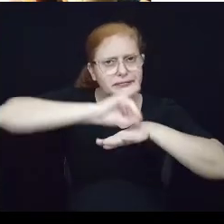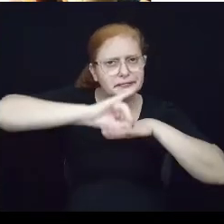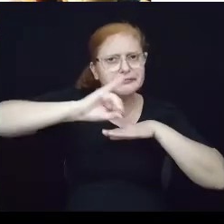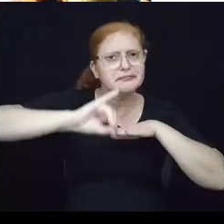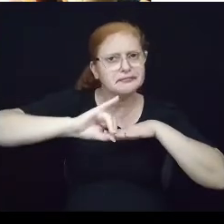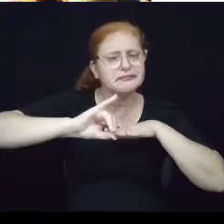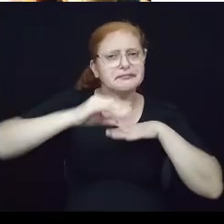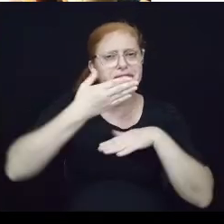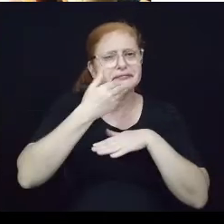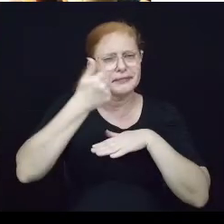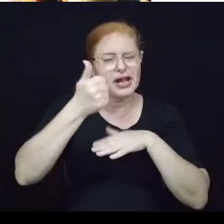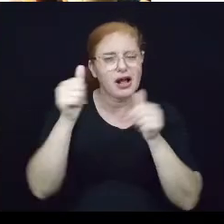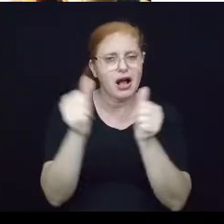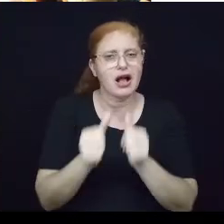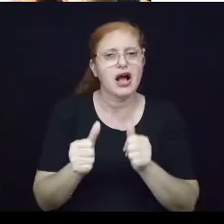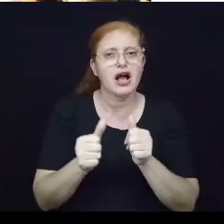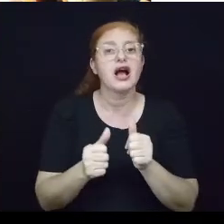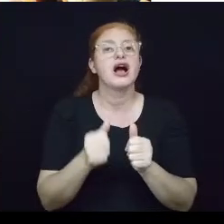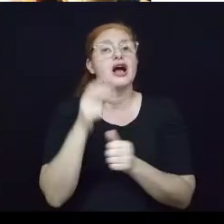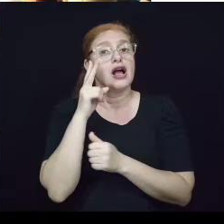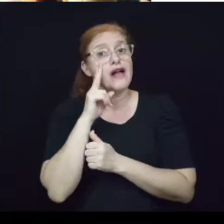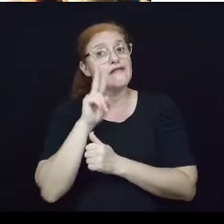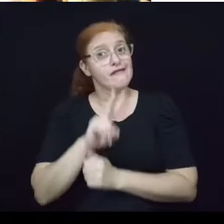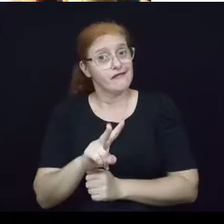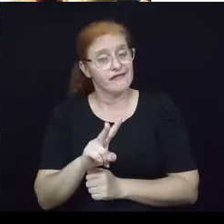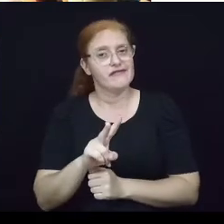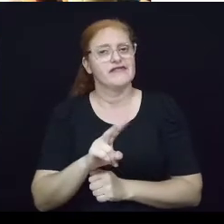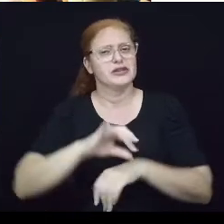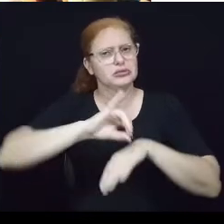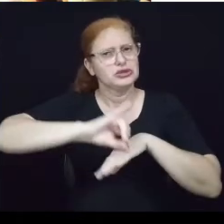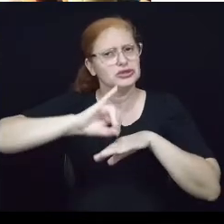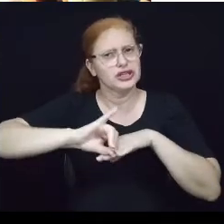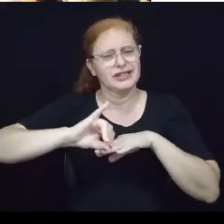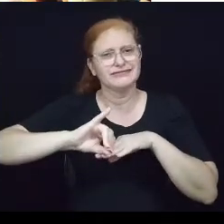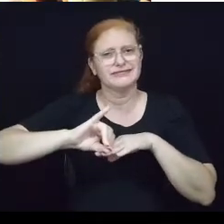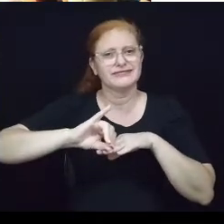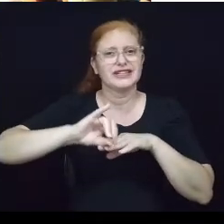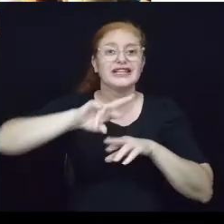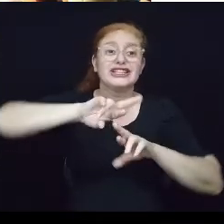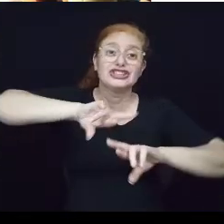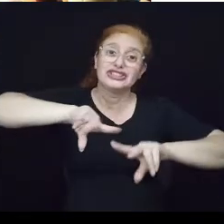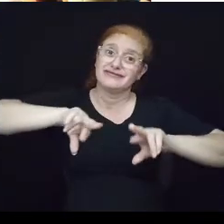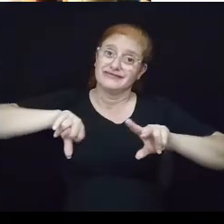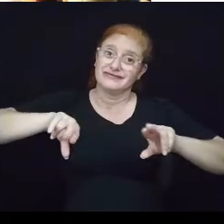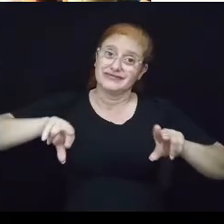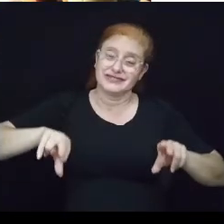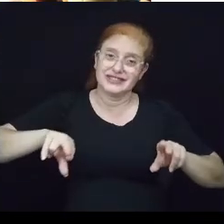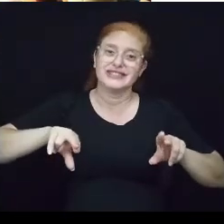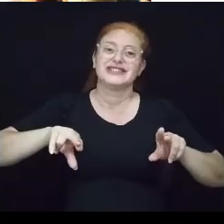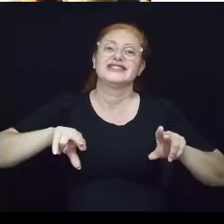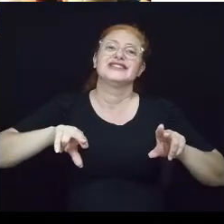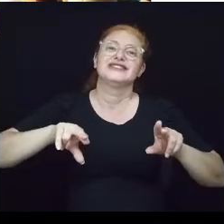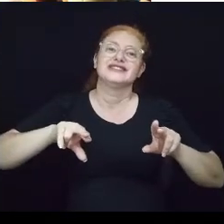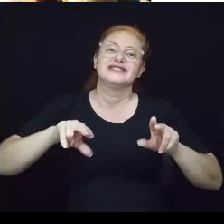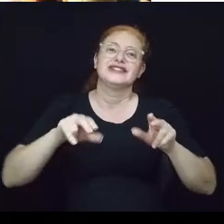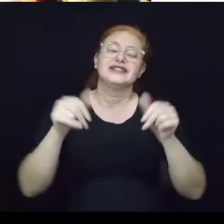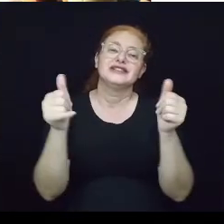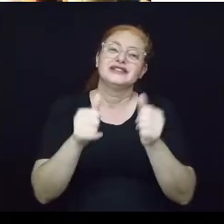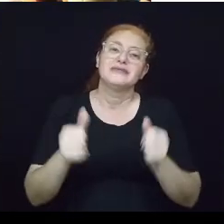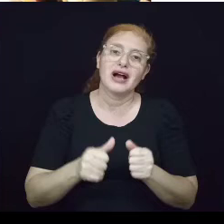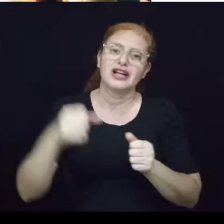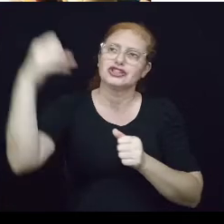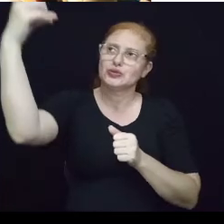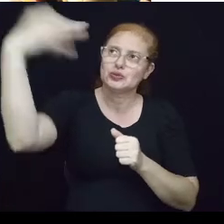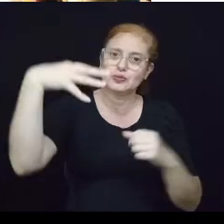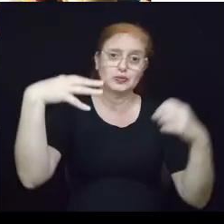peças, né? E é poder ver essas peças a partir de diferentes, né, configurações de luz,